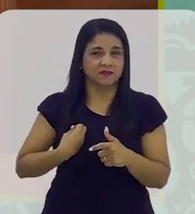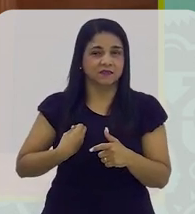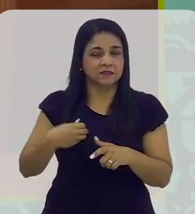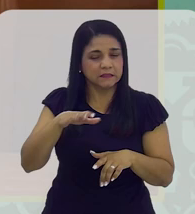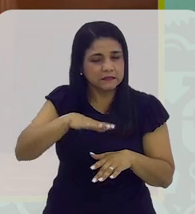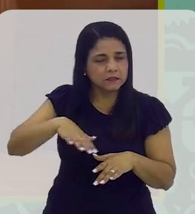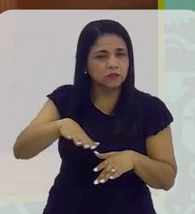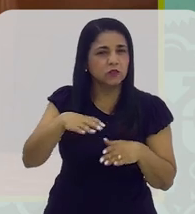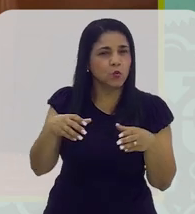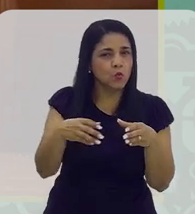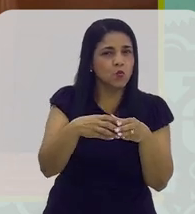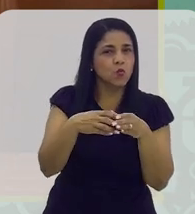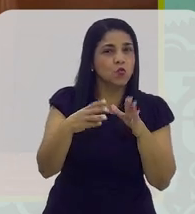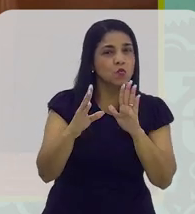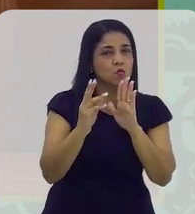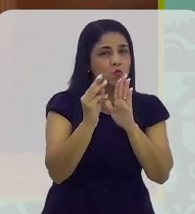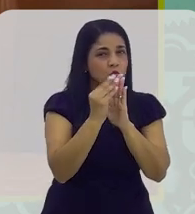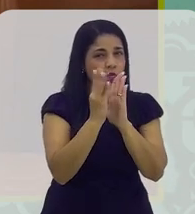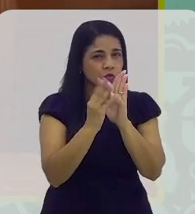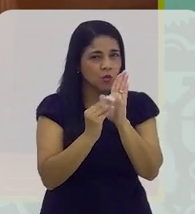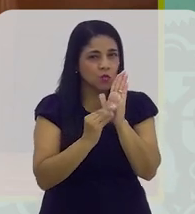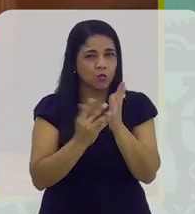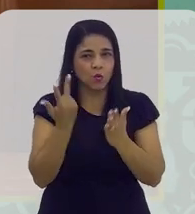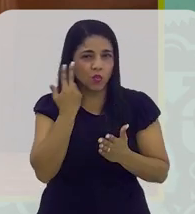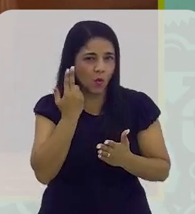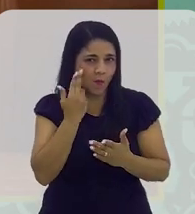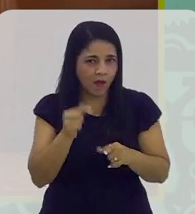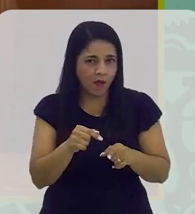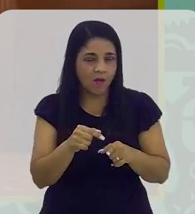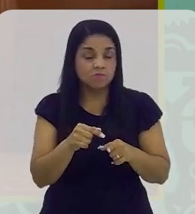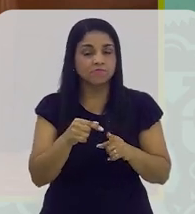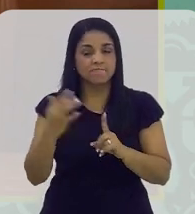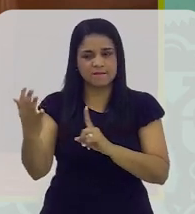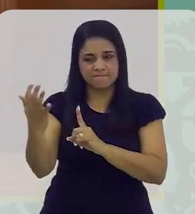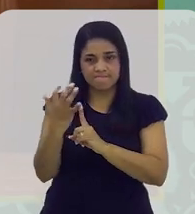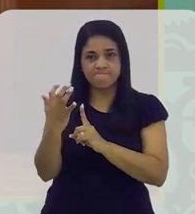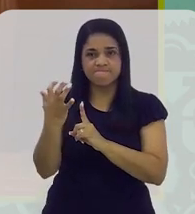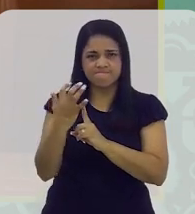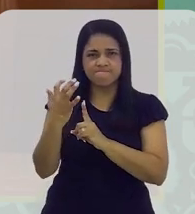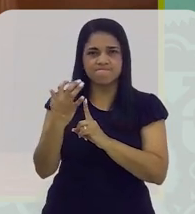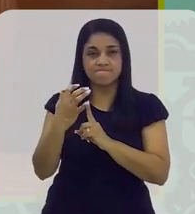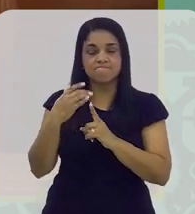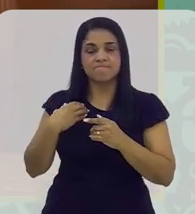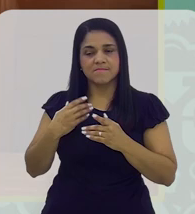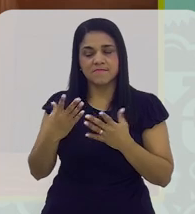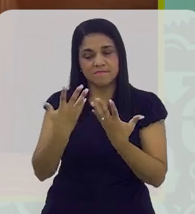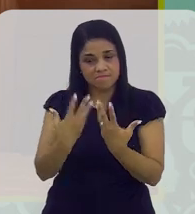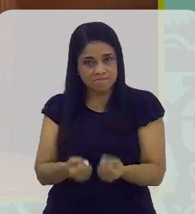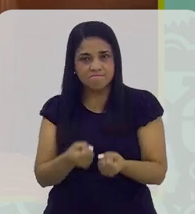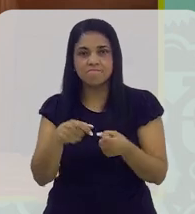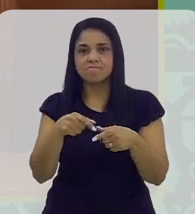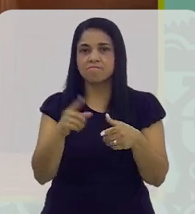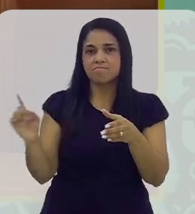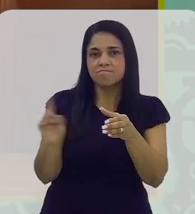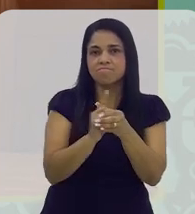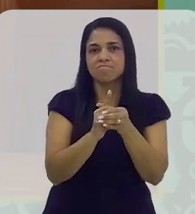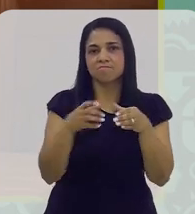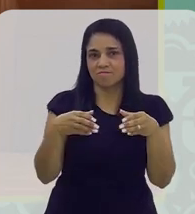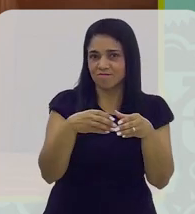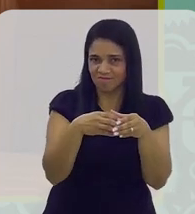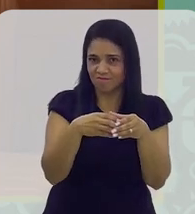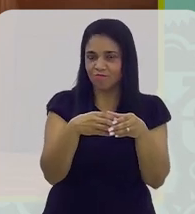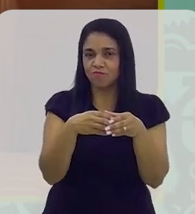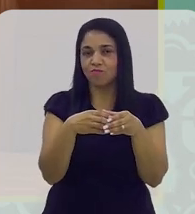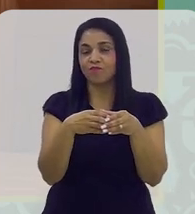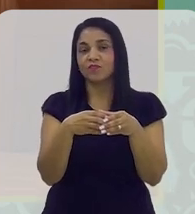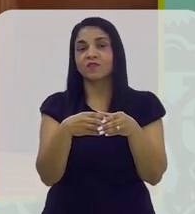tem círculos que esses conteúdos extremos são comuns, tem uma maior pressão para que você se alinhe e seja aceito, por